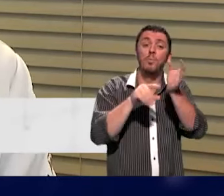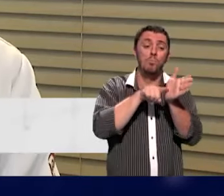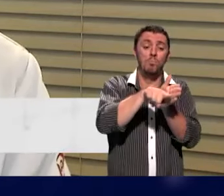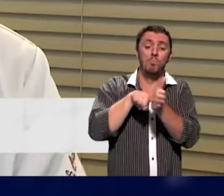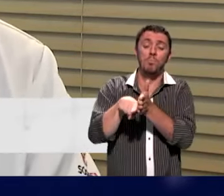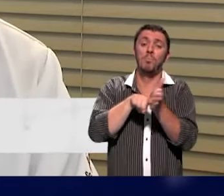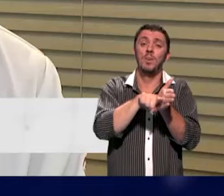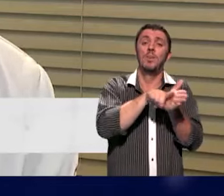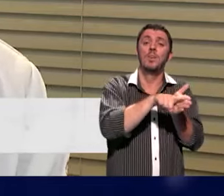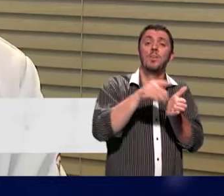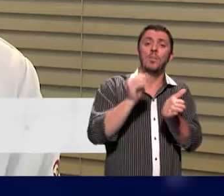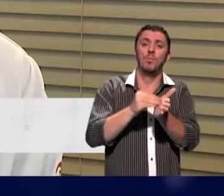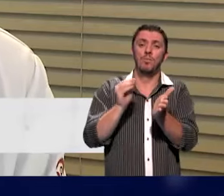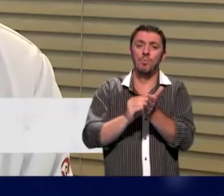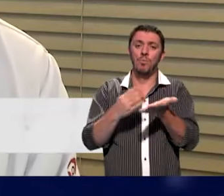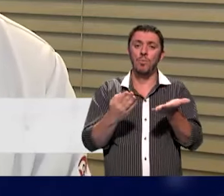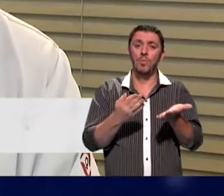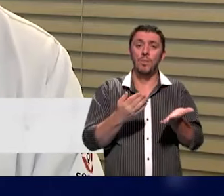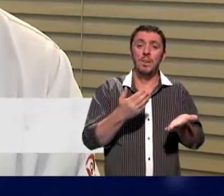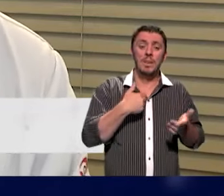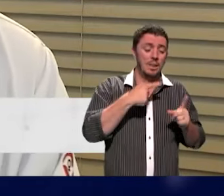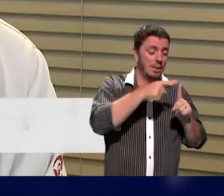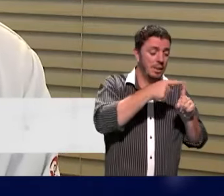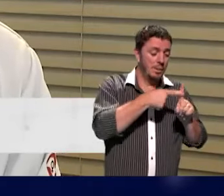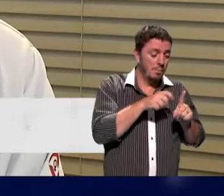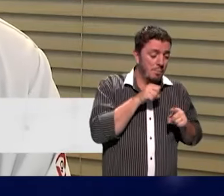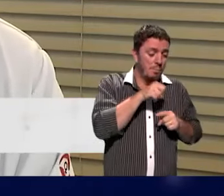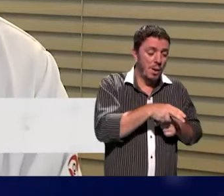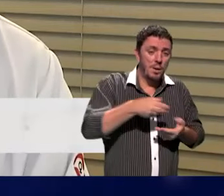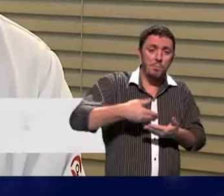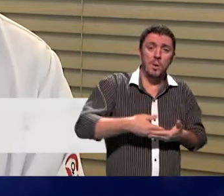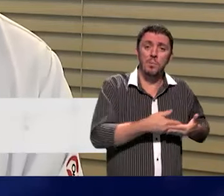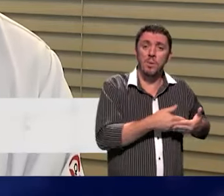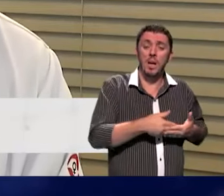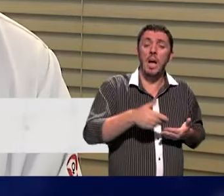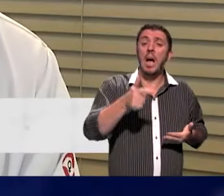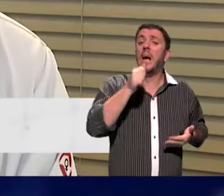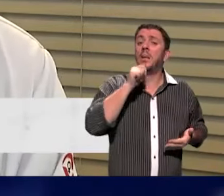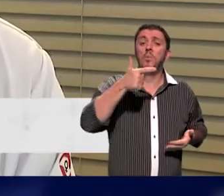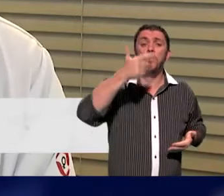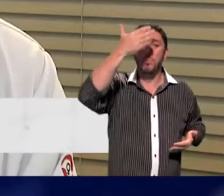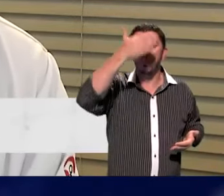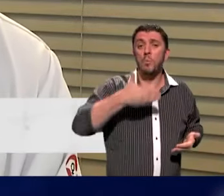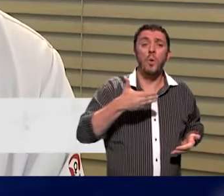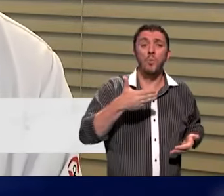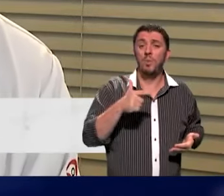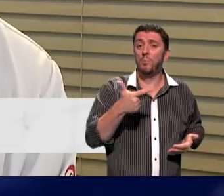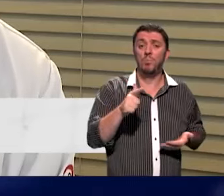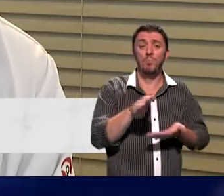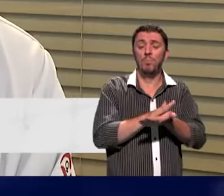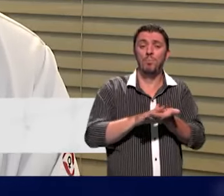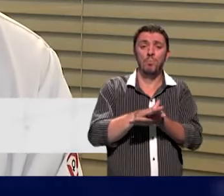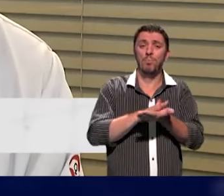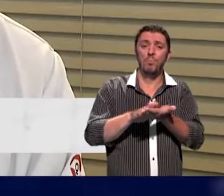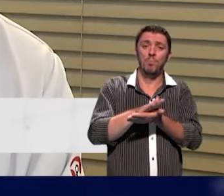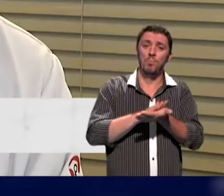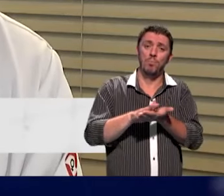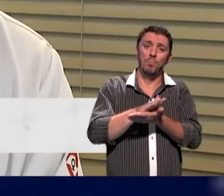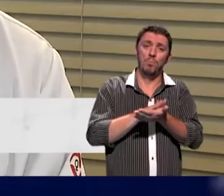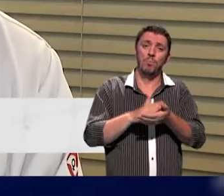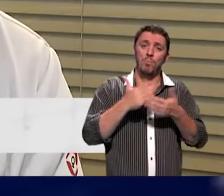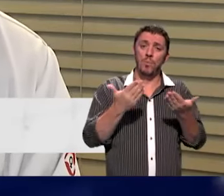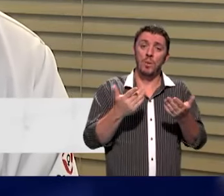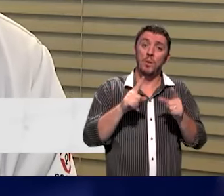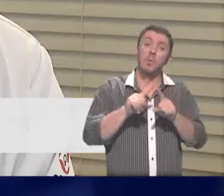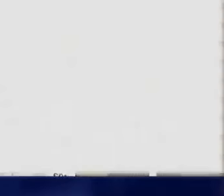mães para bebês e repercussões não não tem nada nada assim muito comprovado mas não quer dizer que essas